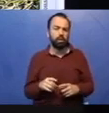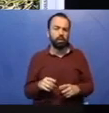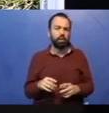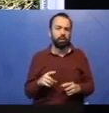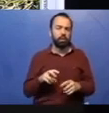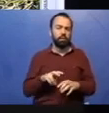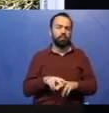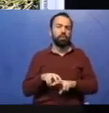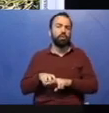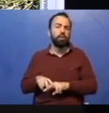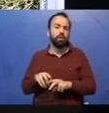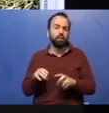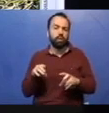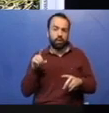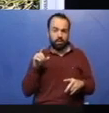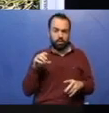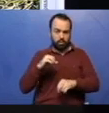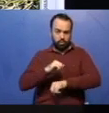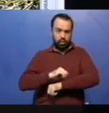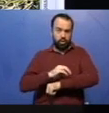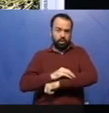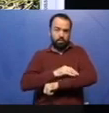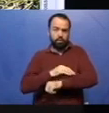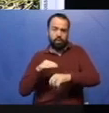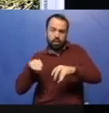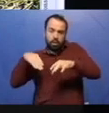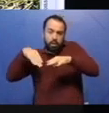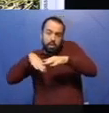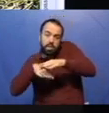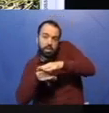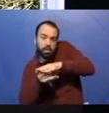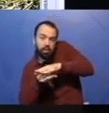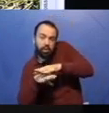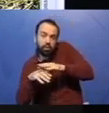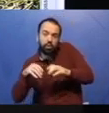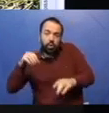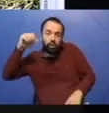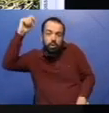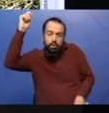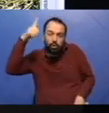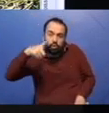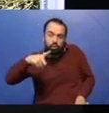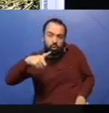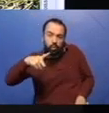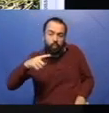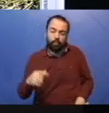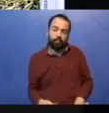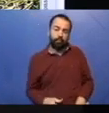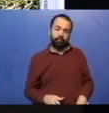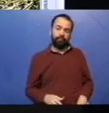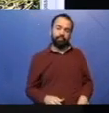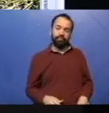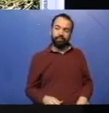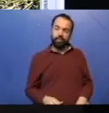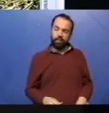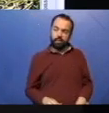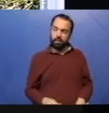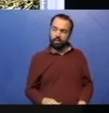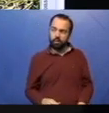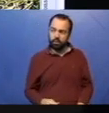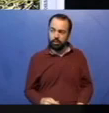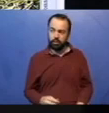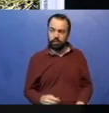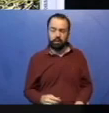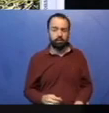lugares com sombra e só saem ao anoitecer. Já parou para pensar por que os sapos e as rãs